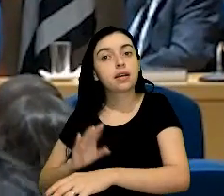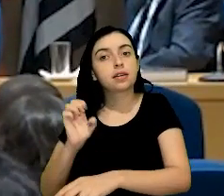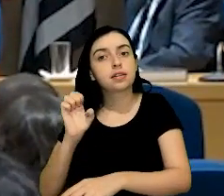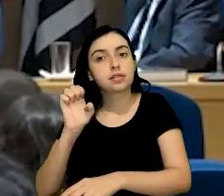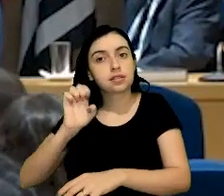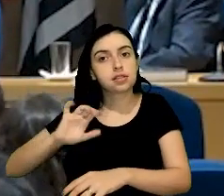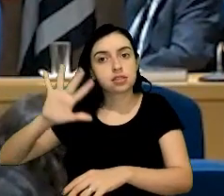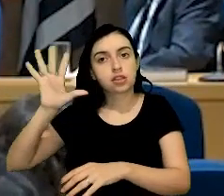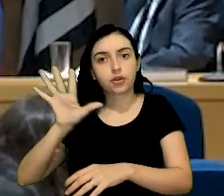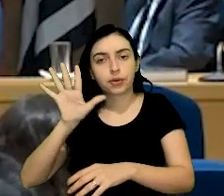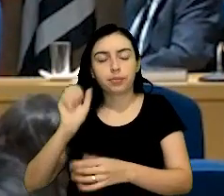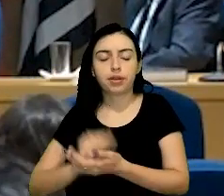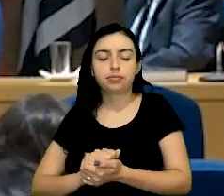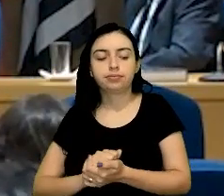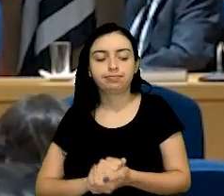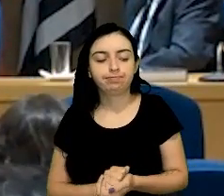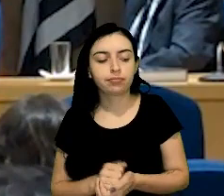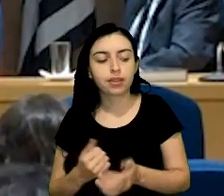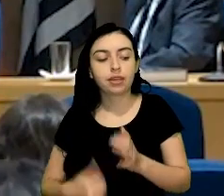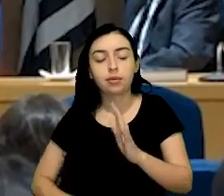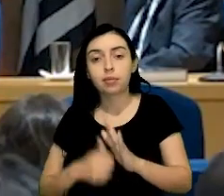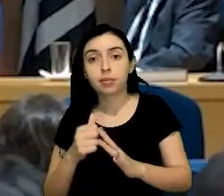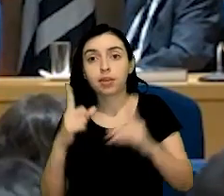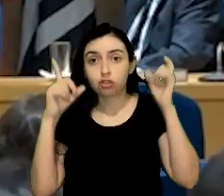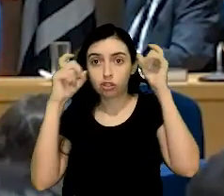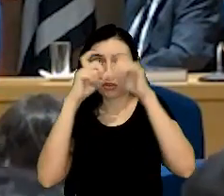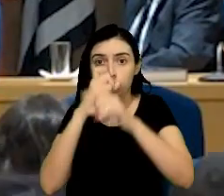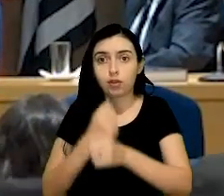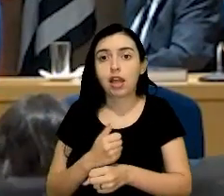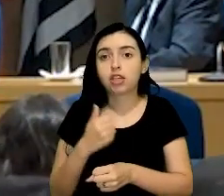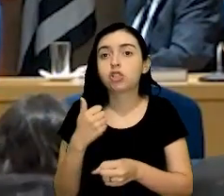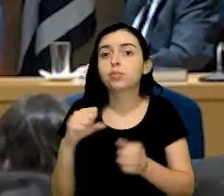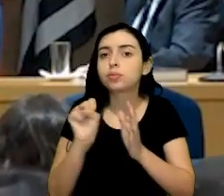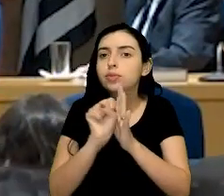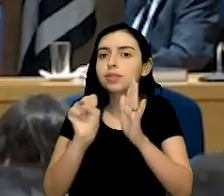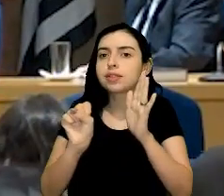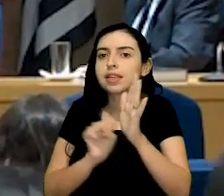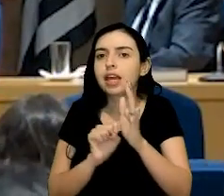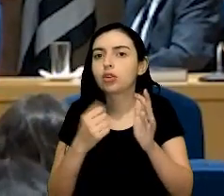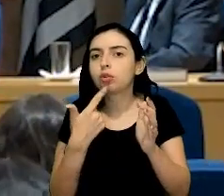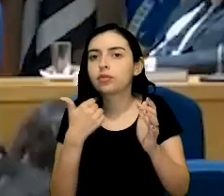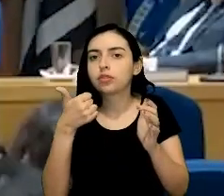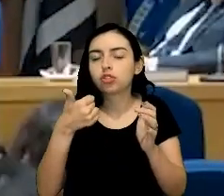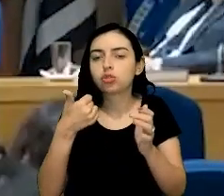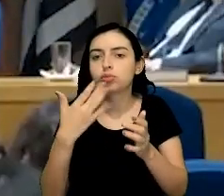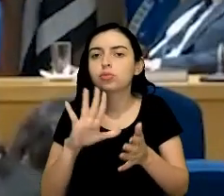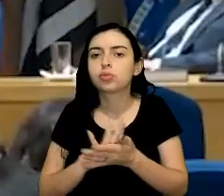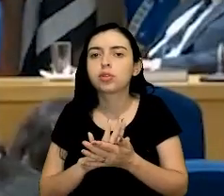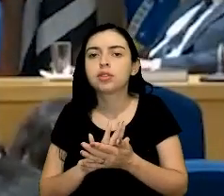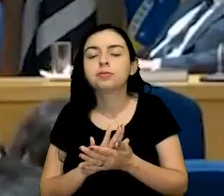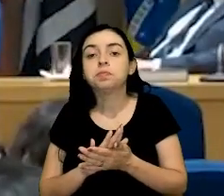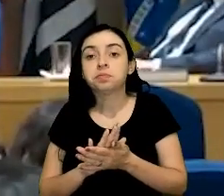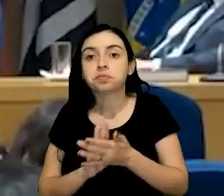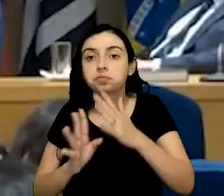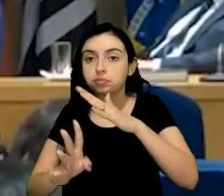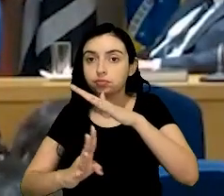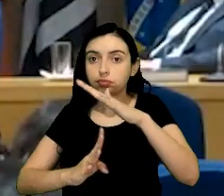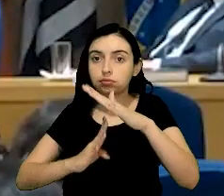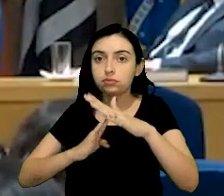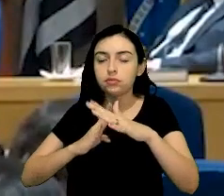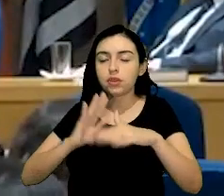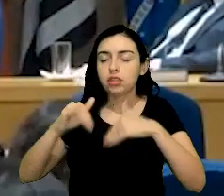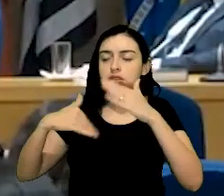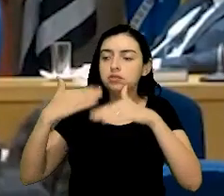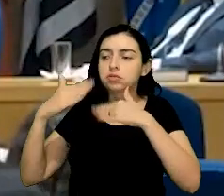Então, esse é o primeiro desafio para o século XXI. As migrações do século XXI são migrações desenvolvidos,